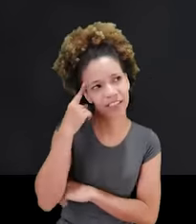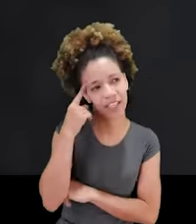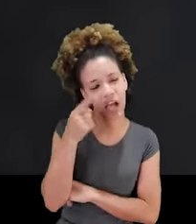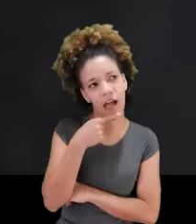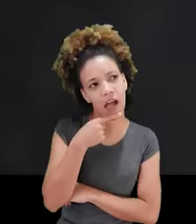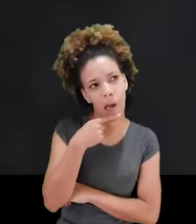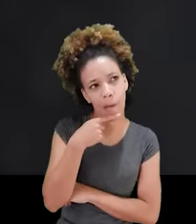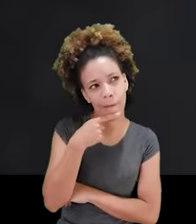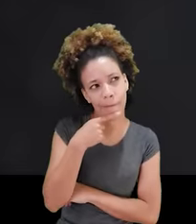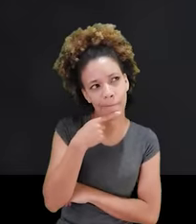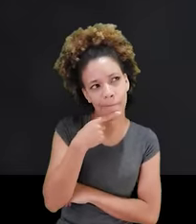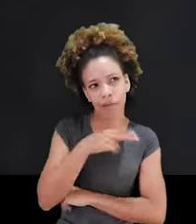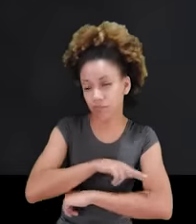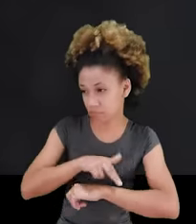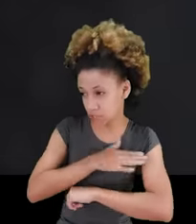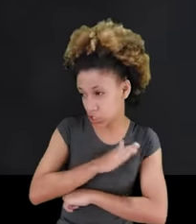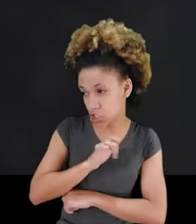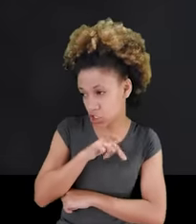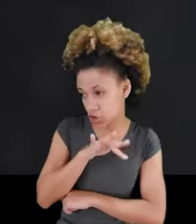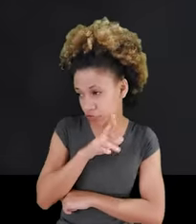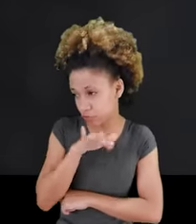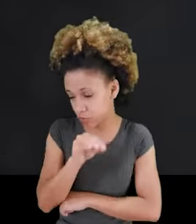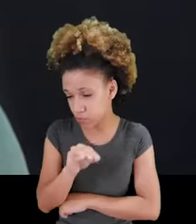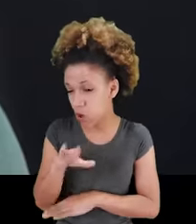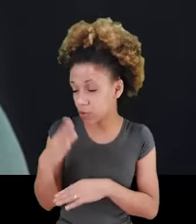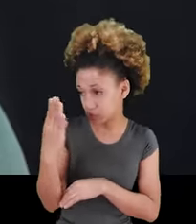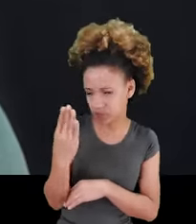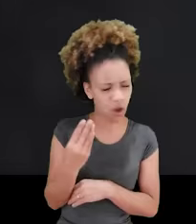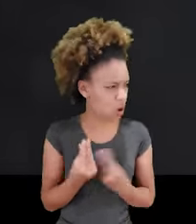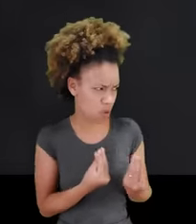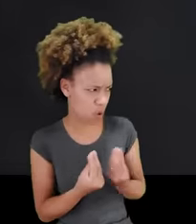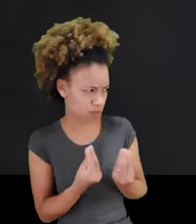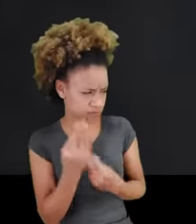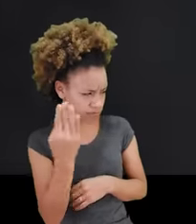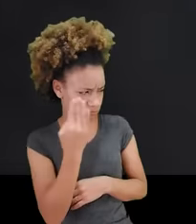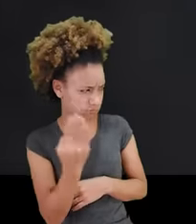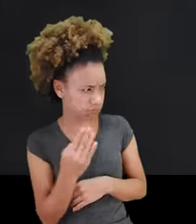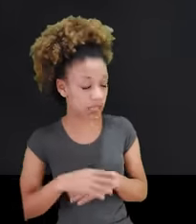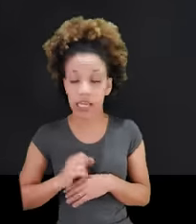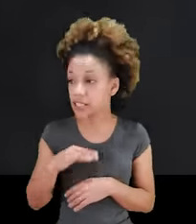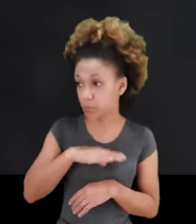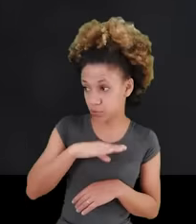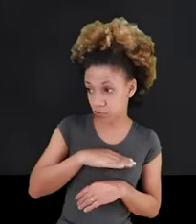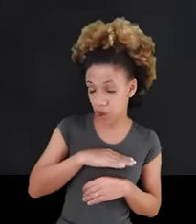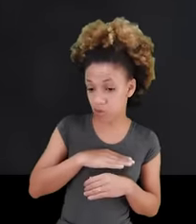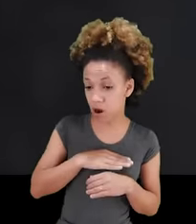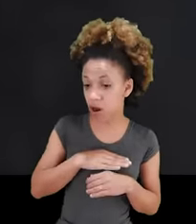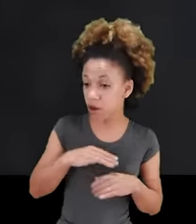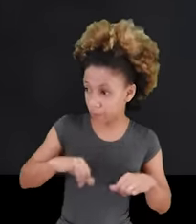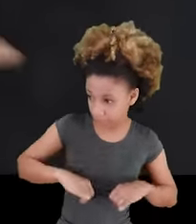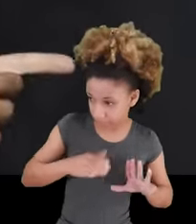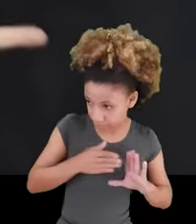os povos só ficam racistas ou xenófobos quando passam mal. Como assim passam mal? Ou seja, se Portugal estiver em crise, nós